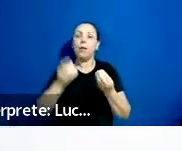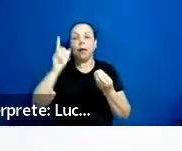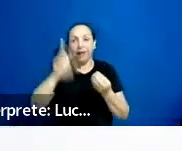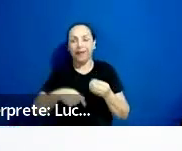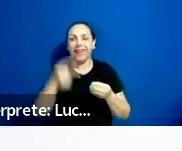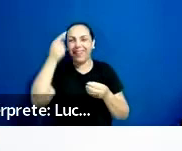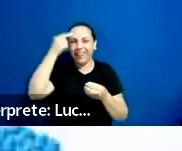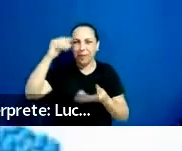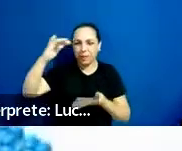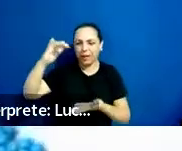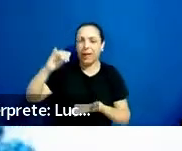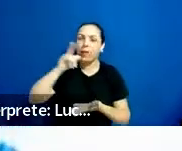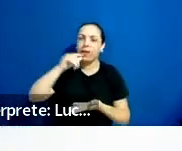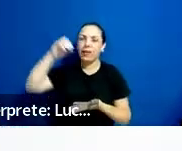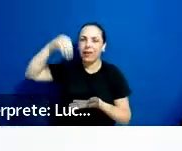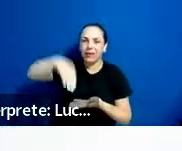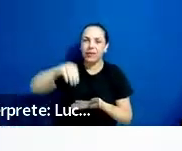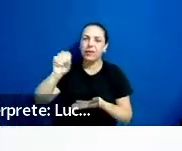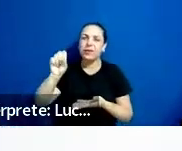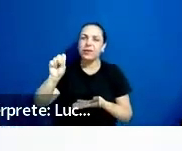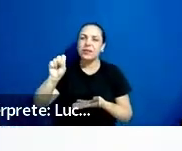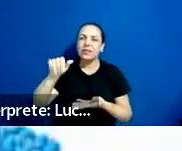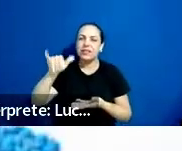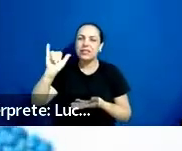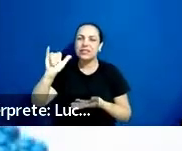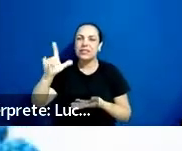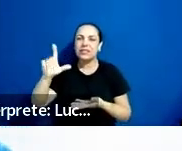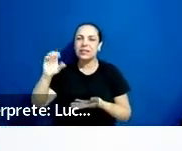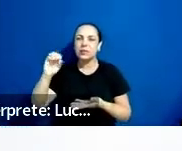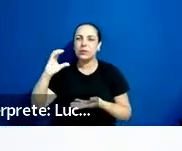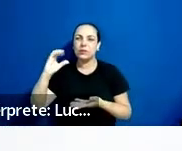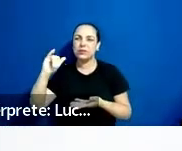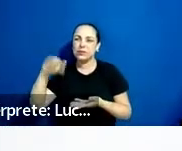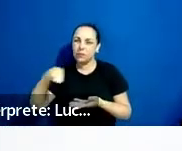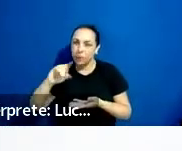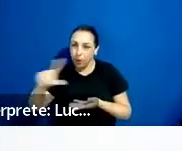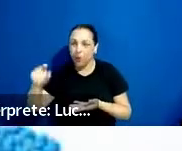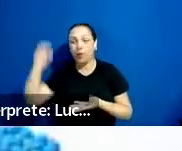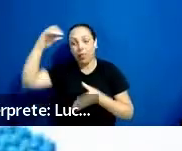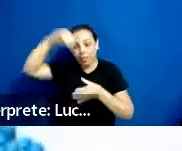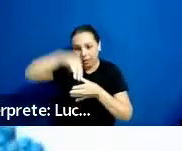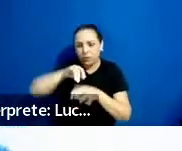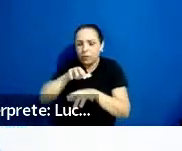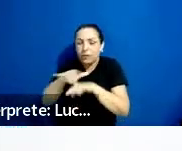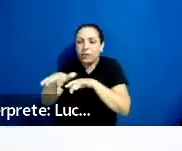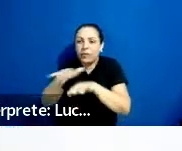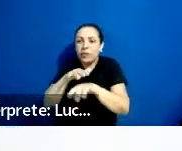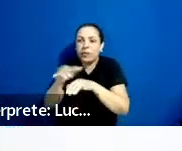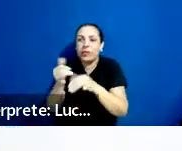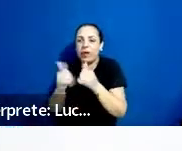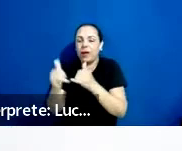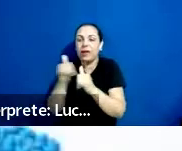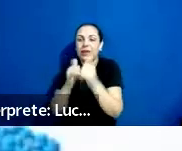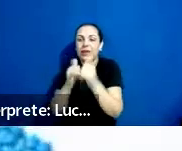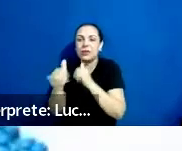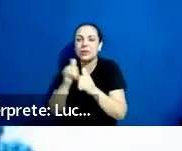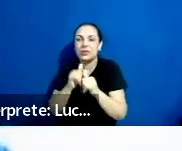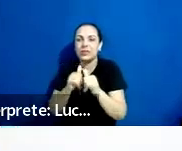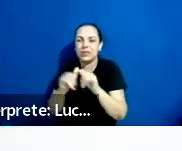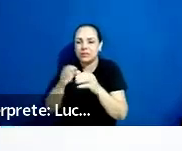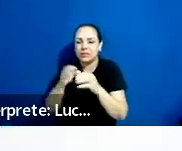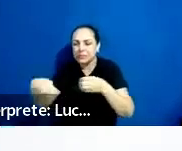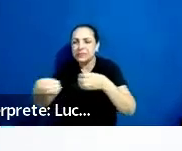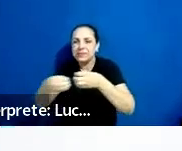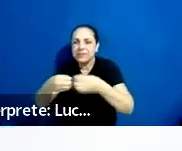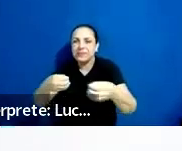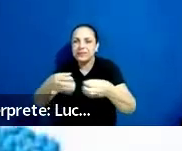do silosimol. A gente expõe essa água a um campo magnético e olha a diferença. Gente, qual é a função da água